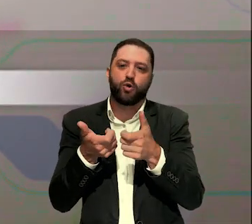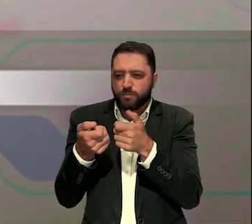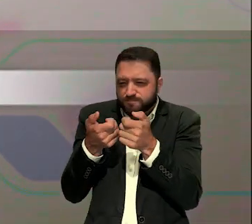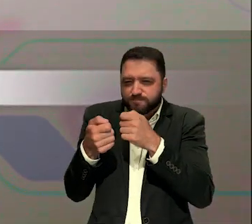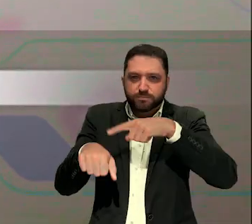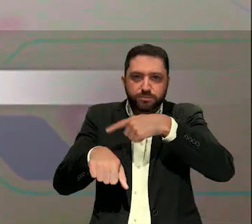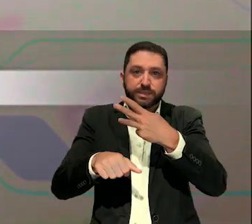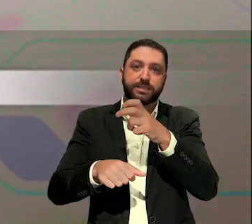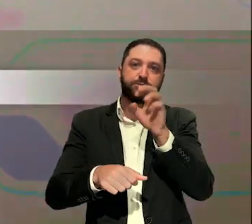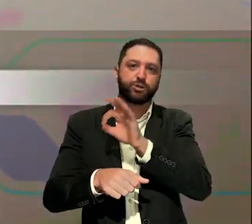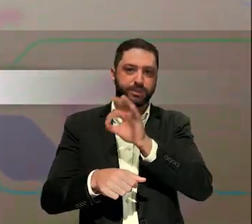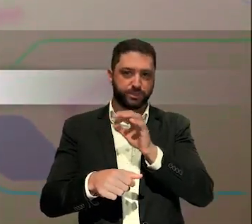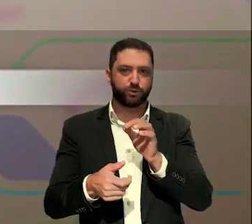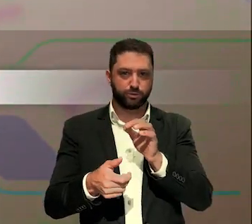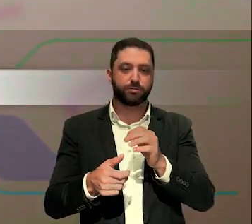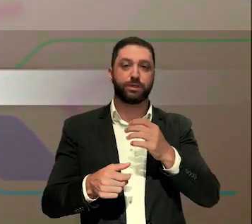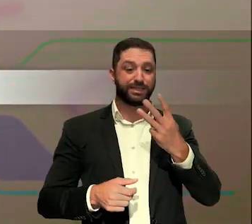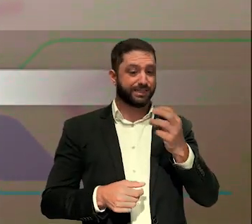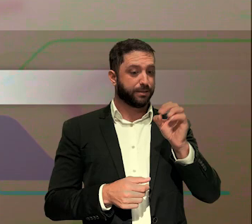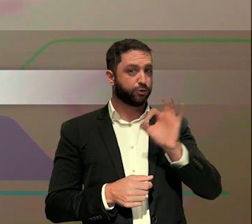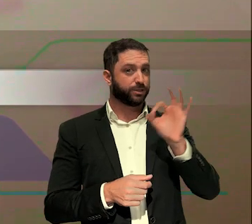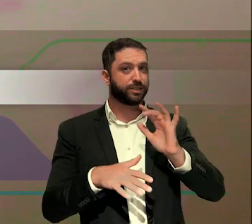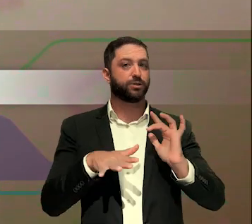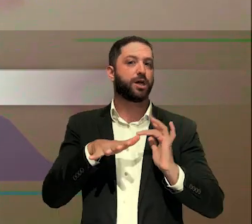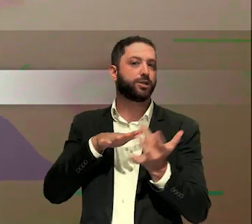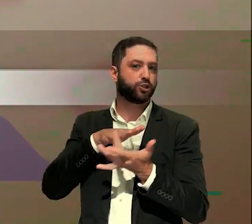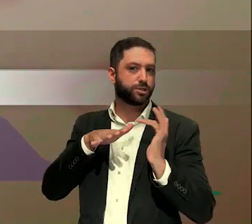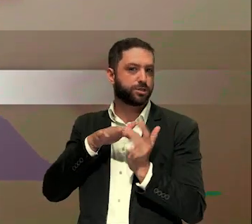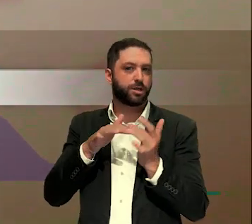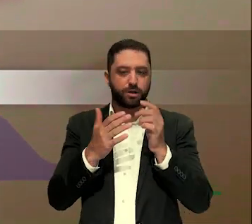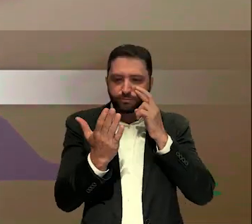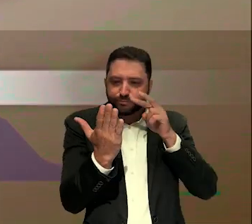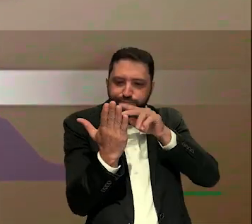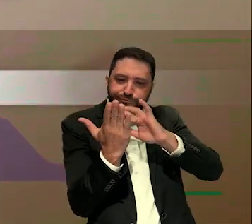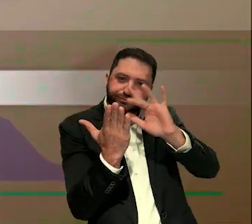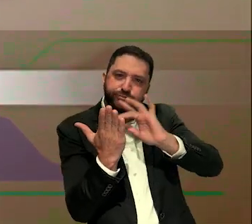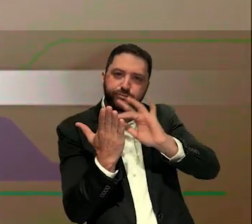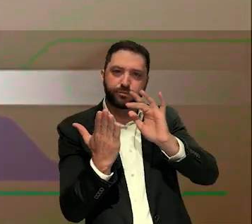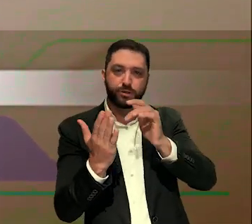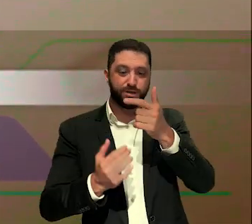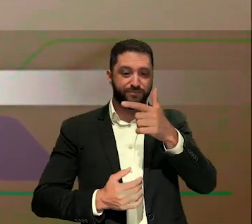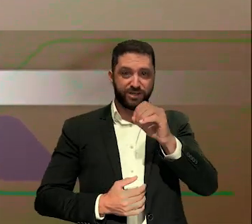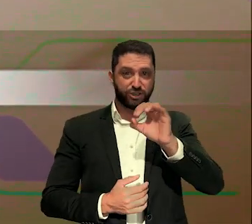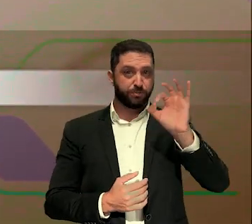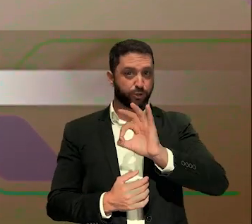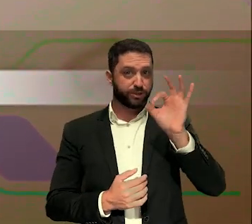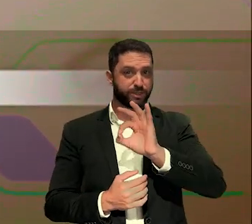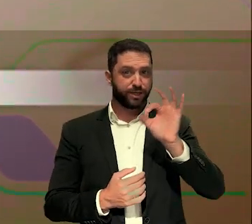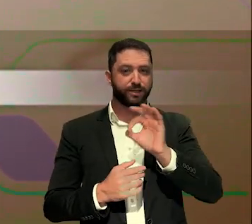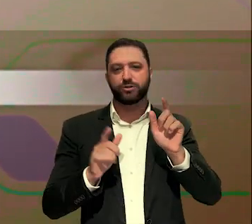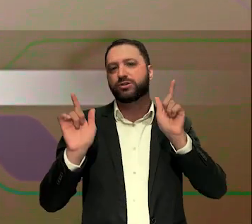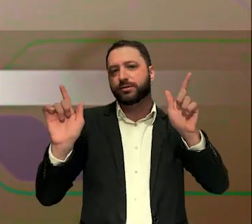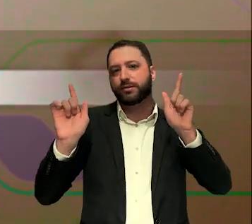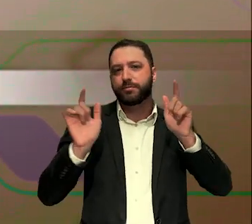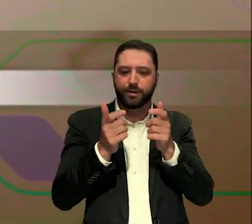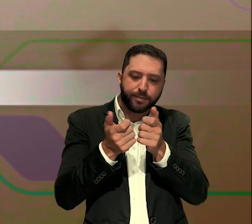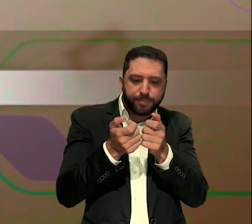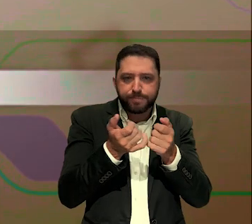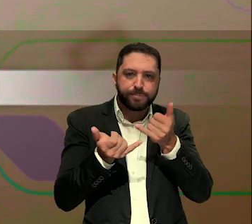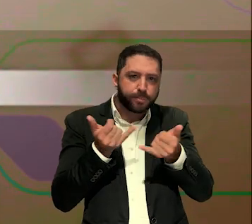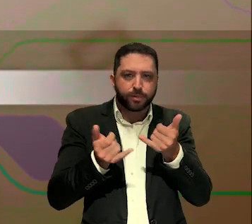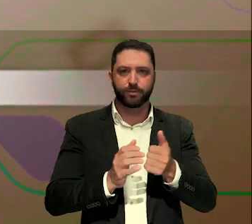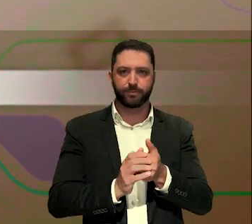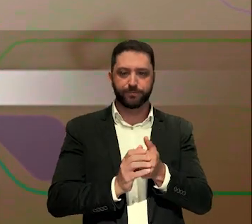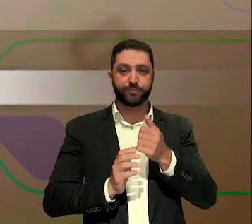em joguinhos eletrônicos. 30% com as redes sociais, 20% em aplicativos